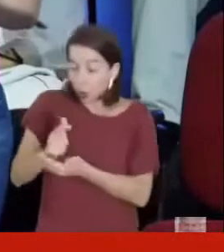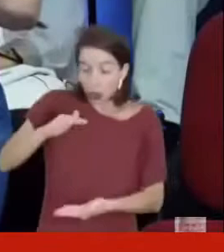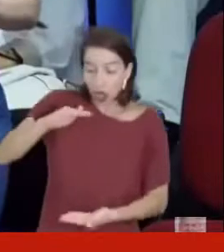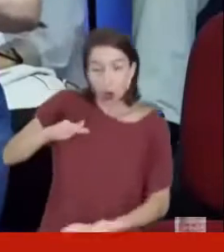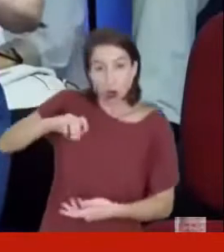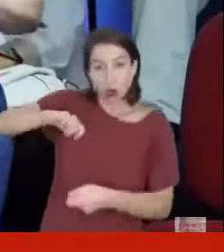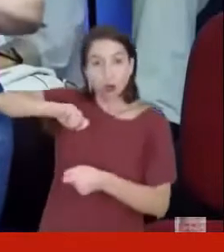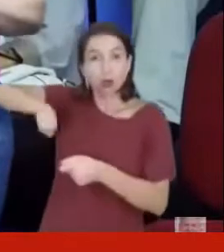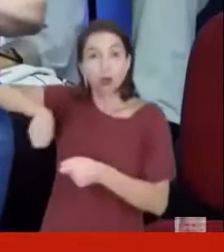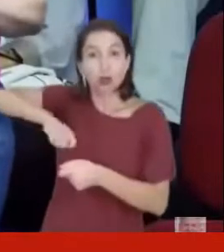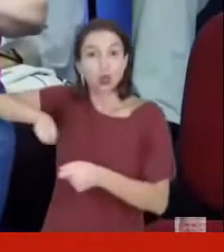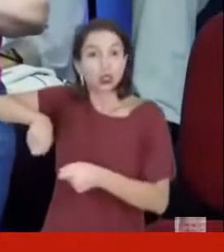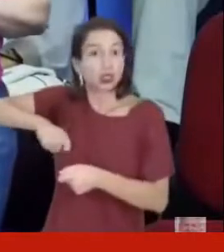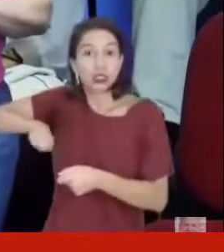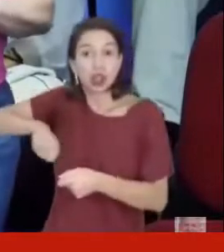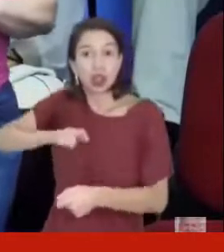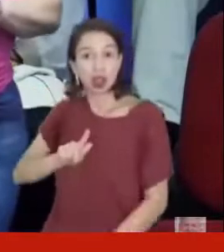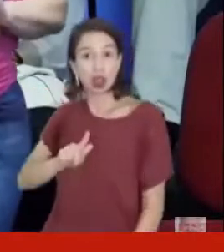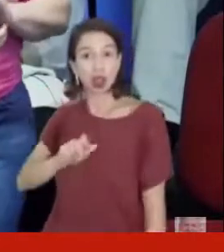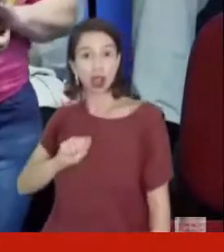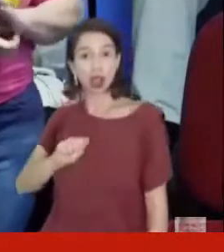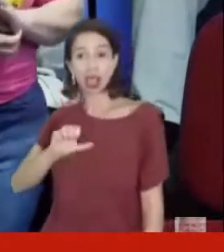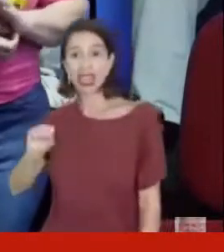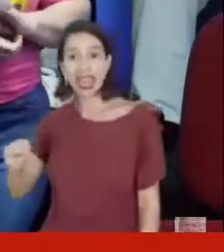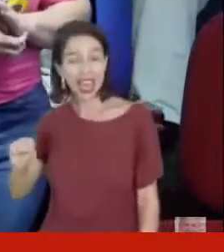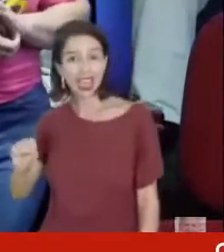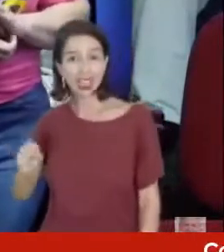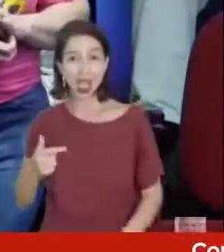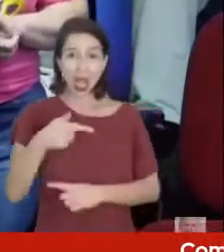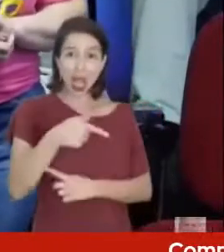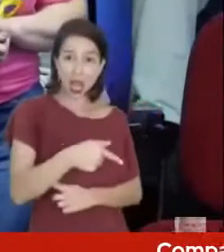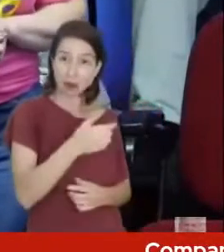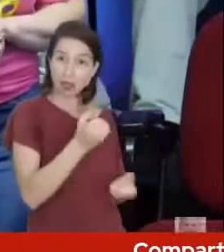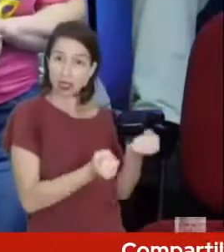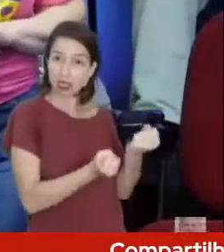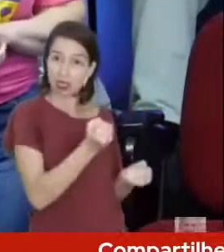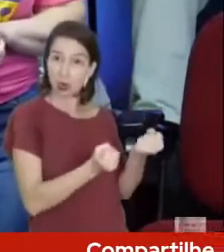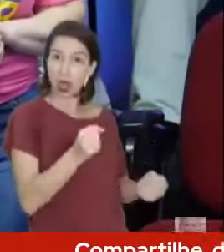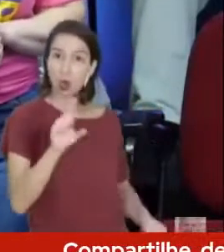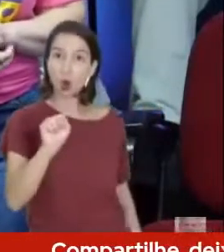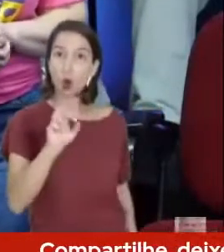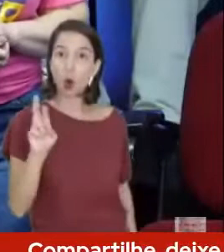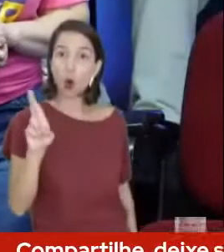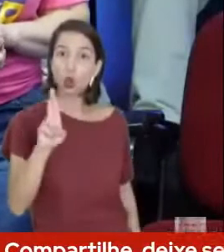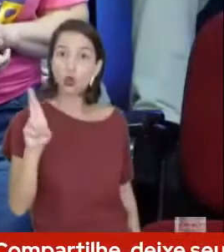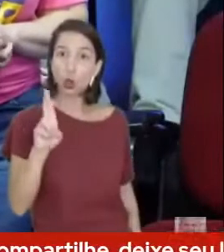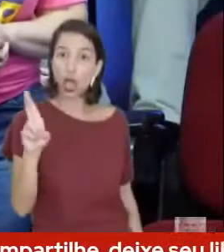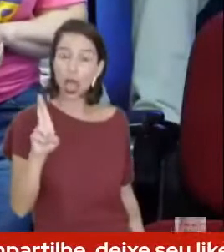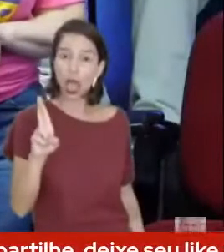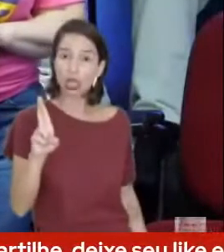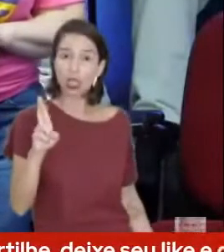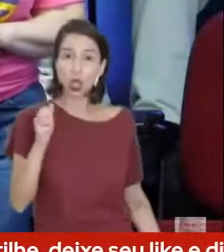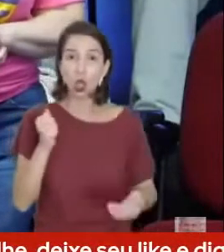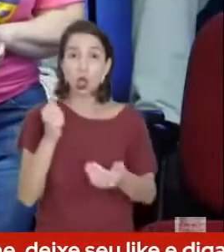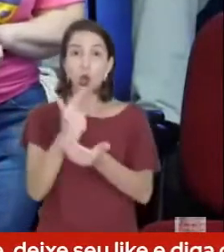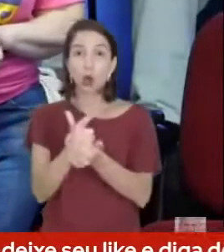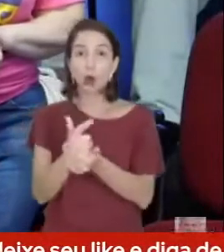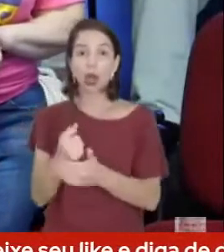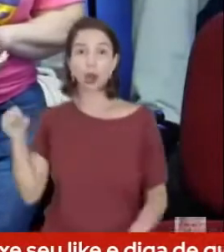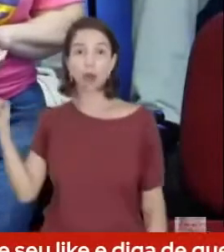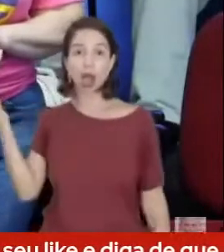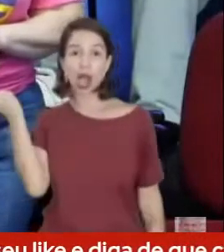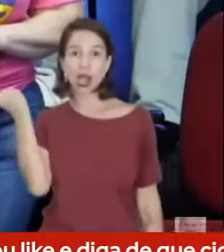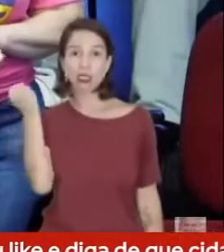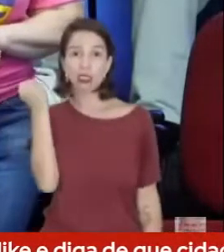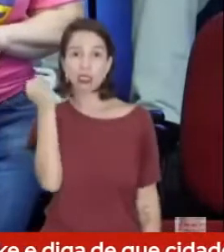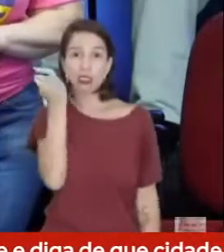com R$8, comprar o diabo de uma cenoura de R$15. Esse Brasil tem jeito, esse Brasil